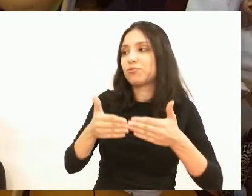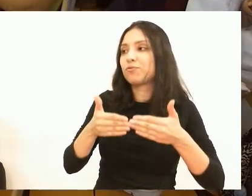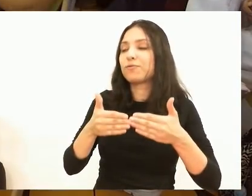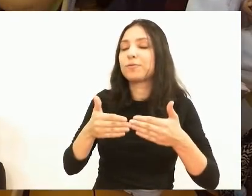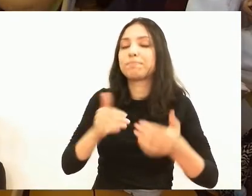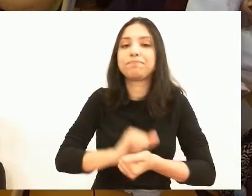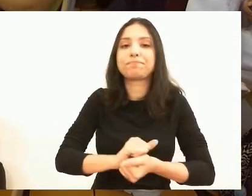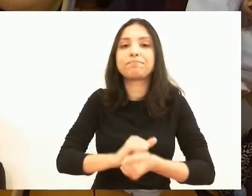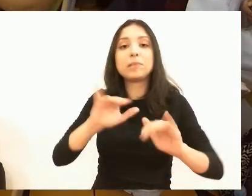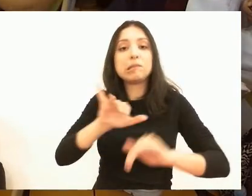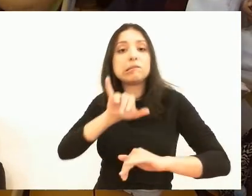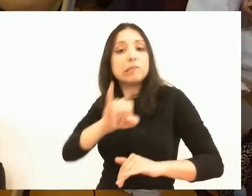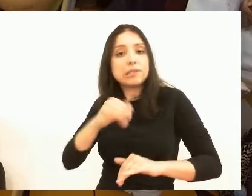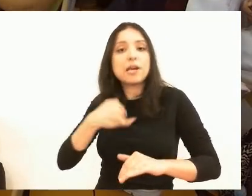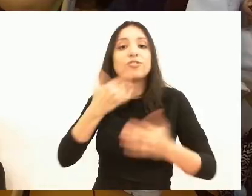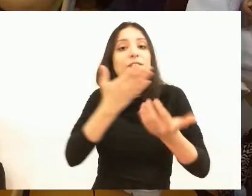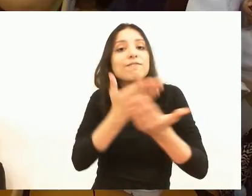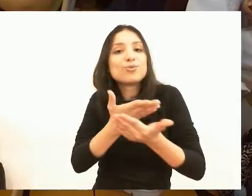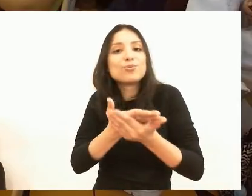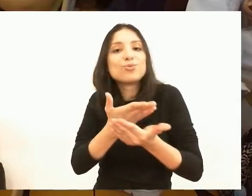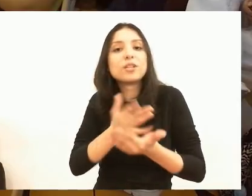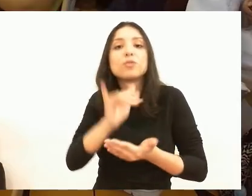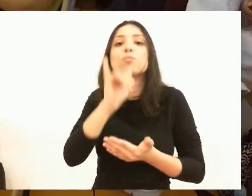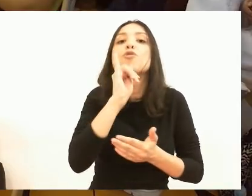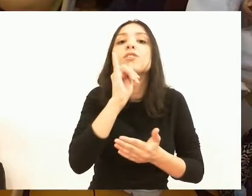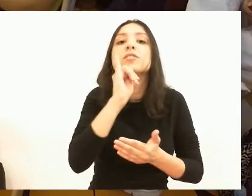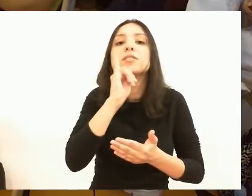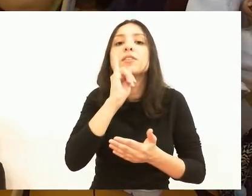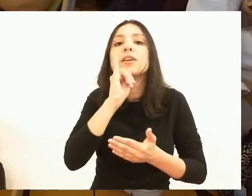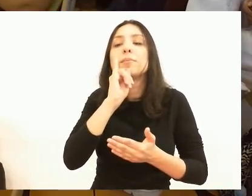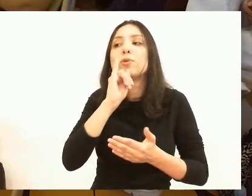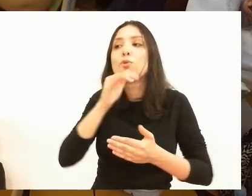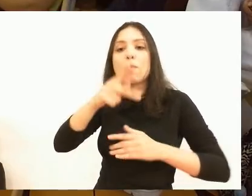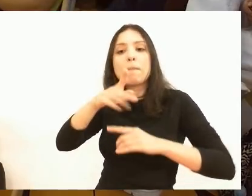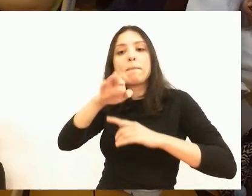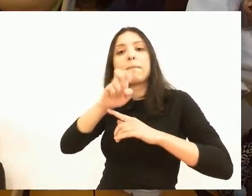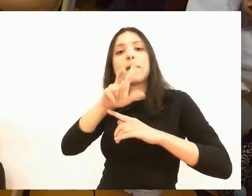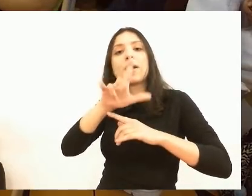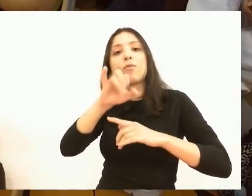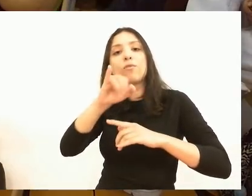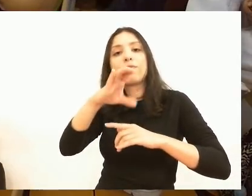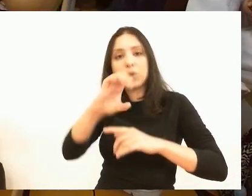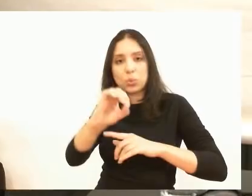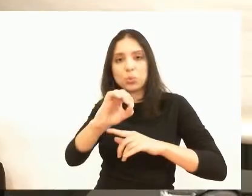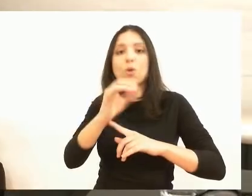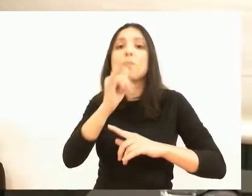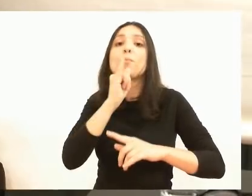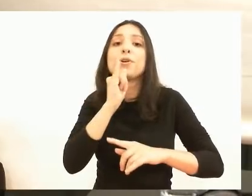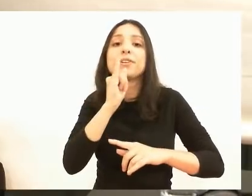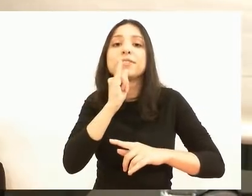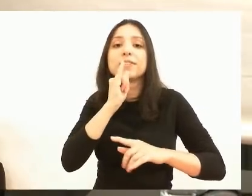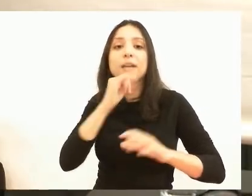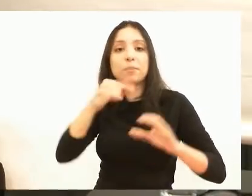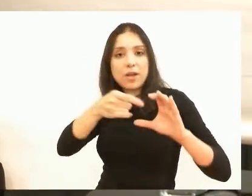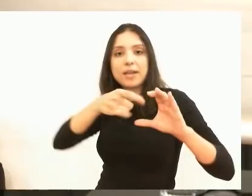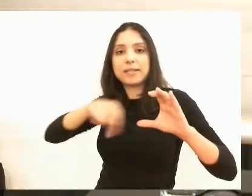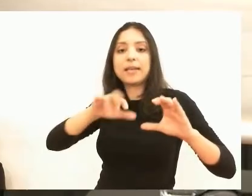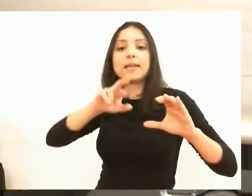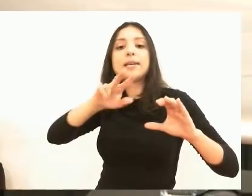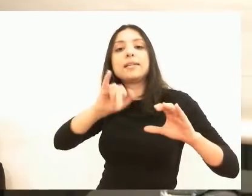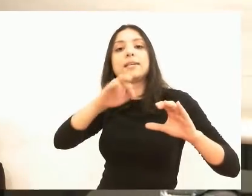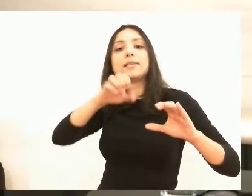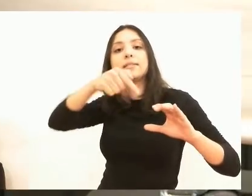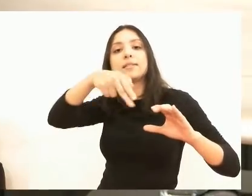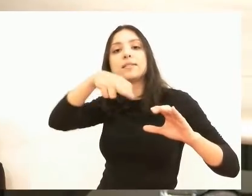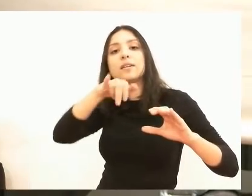se a gente estava estudando aqui o centro nec pélvico era aqui é o são os riscos né